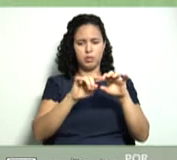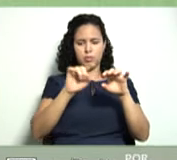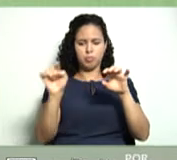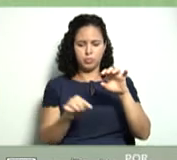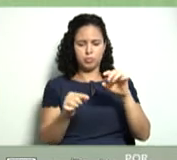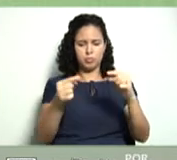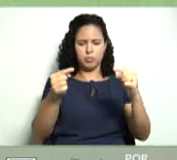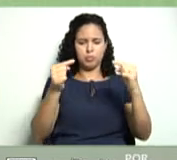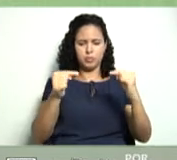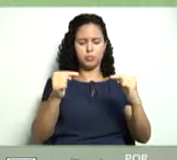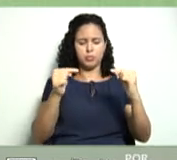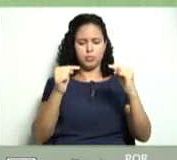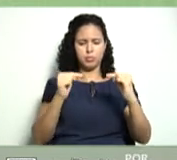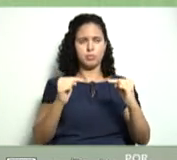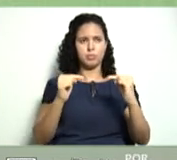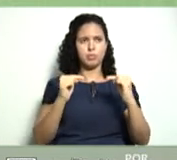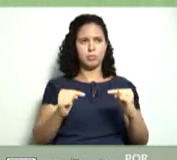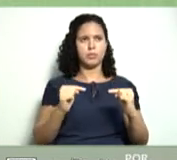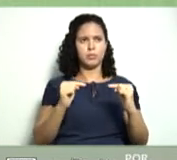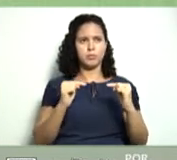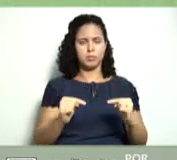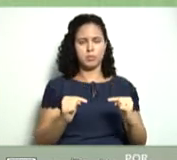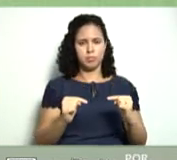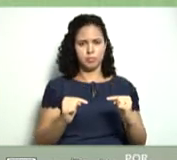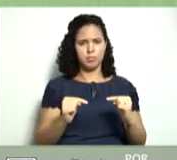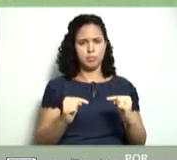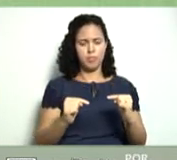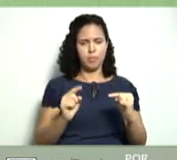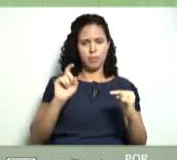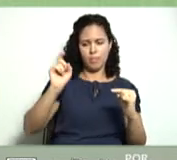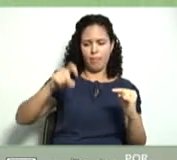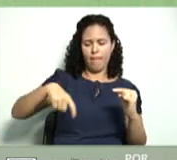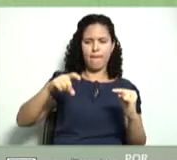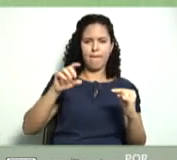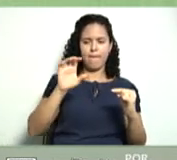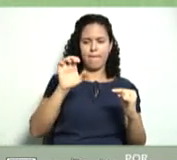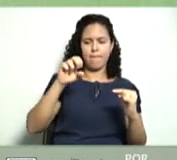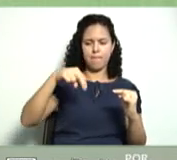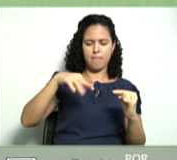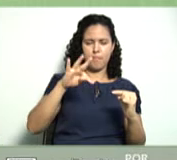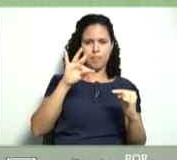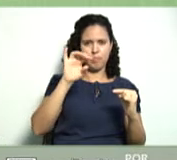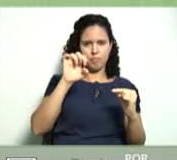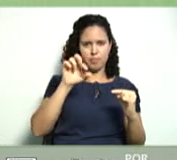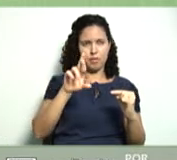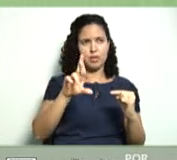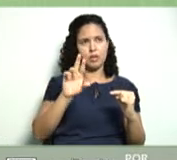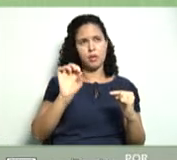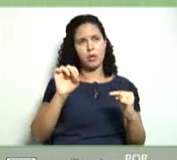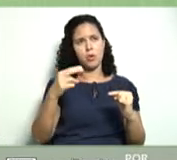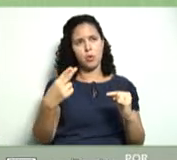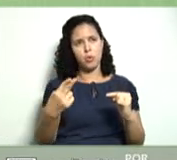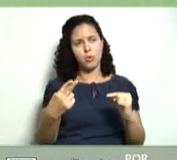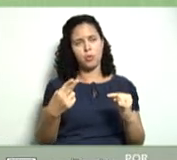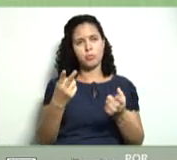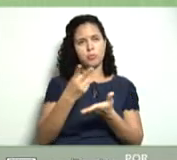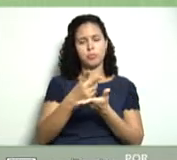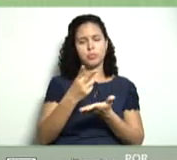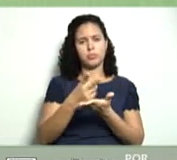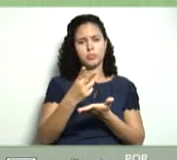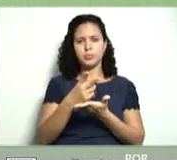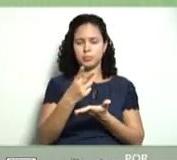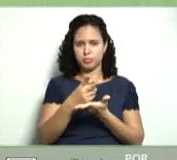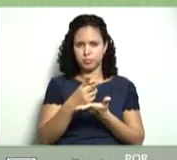pronto a cabeça que é um parágrafo aí sim eu posso dar o enter ou continuar vocês vão observar que ele vai quebrar novamente